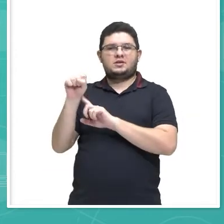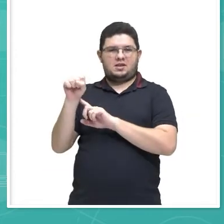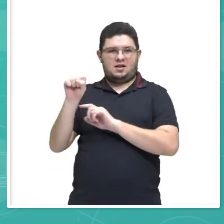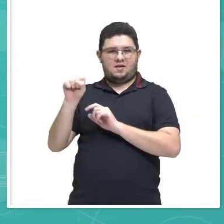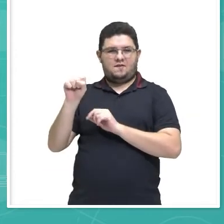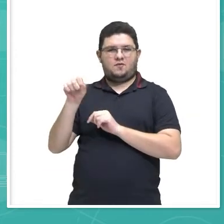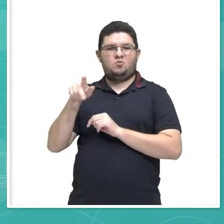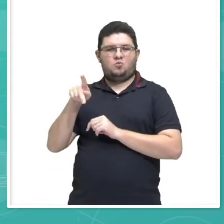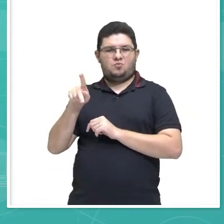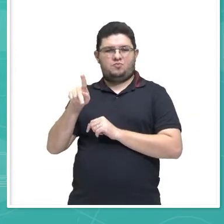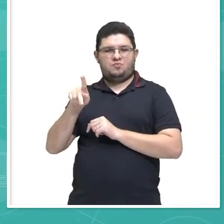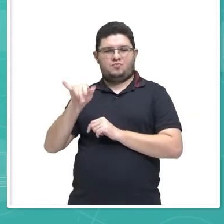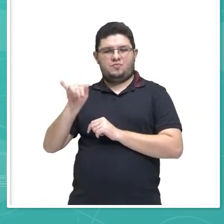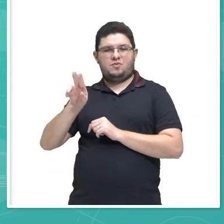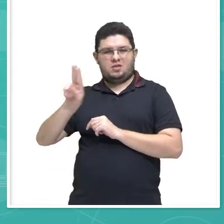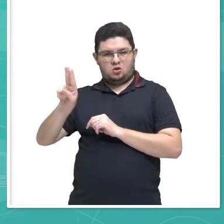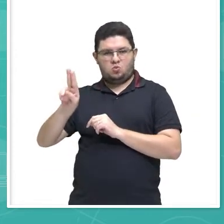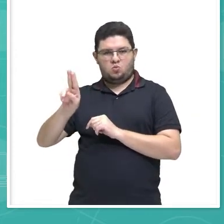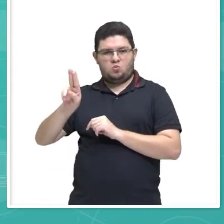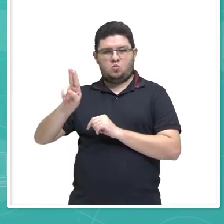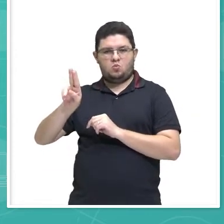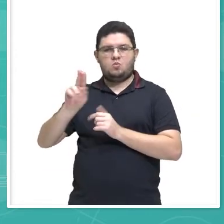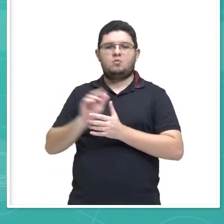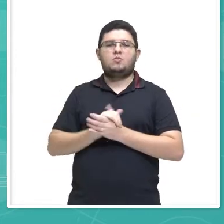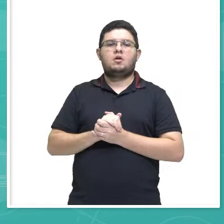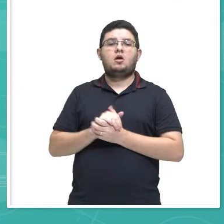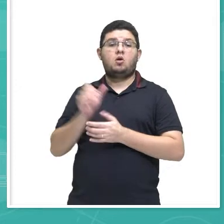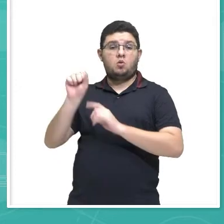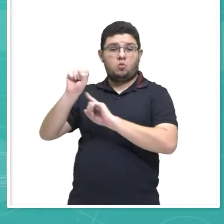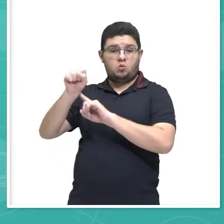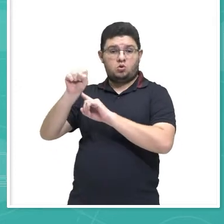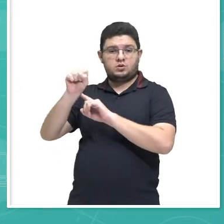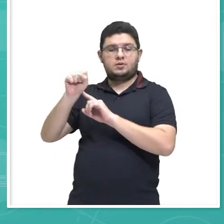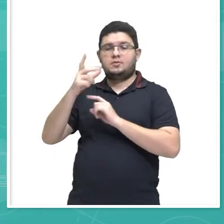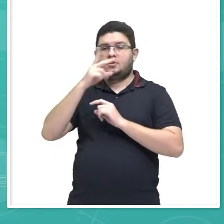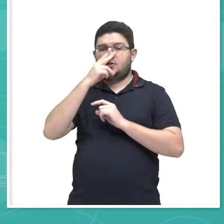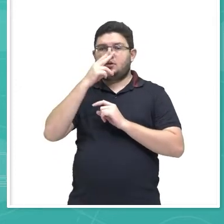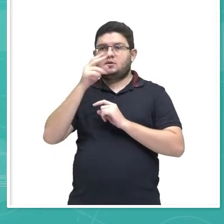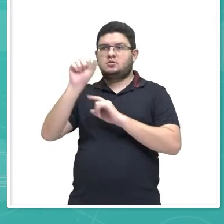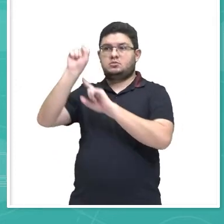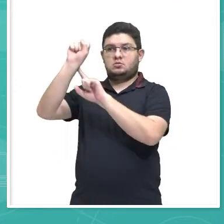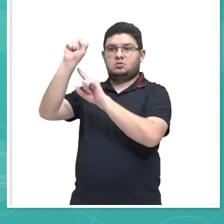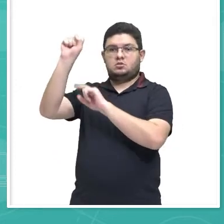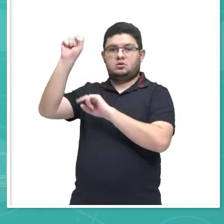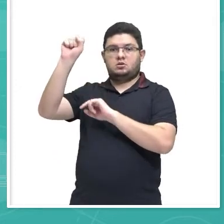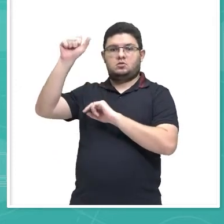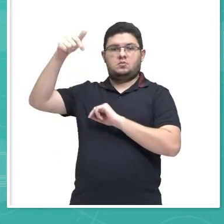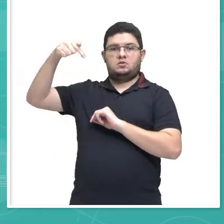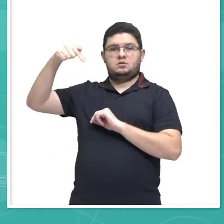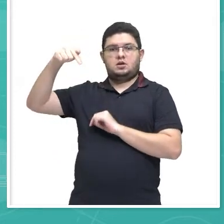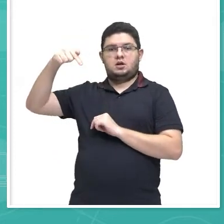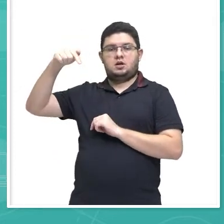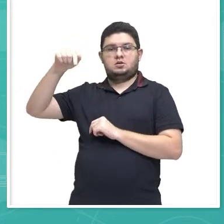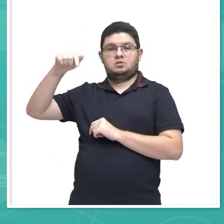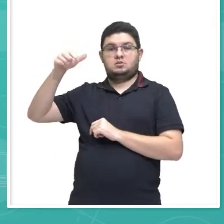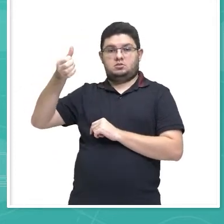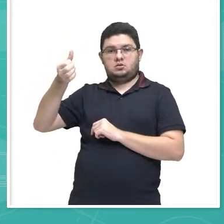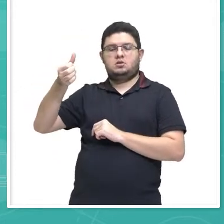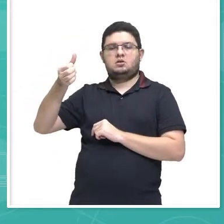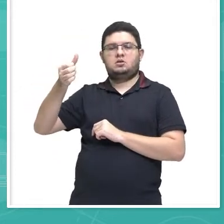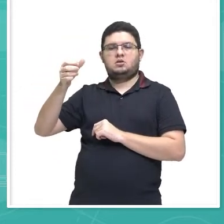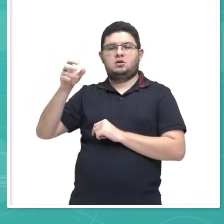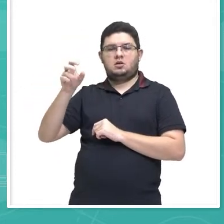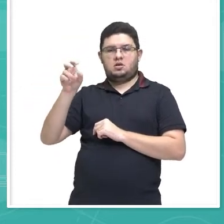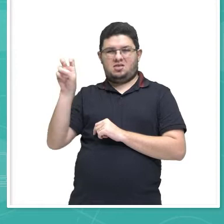ele acontece de forma na ordem decrescente. São 8 Kyus, e aí